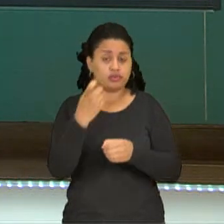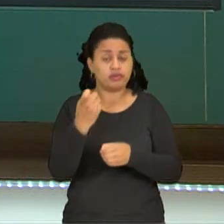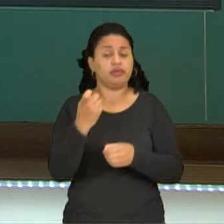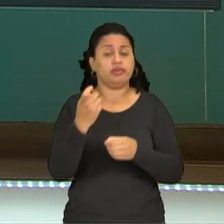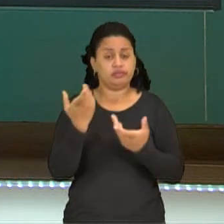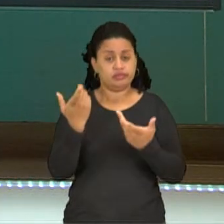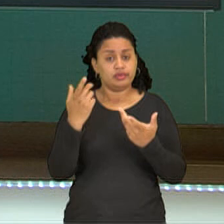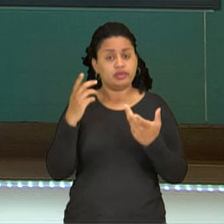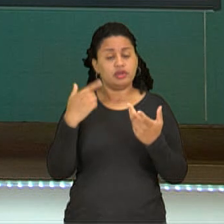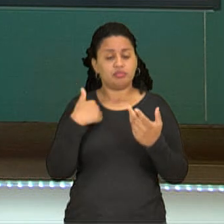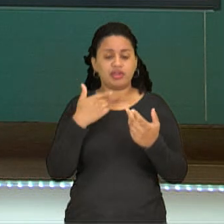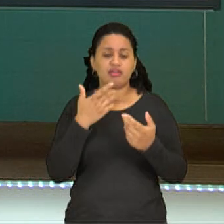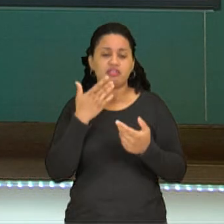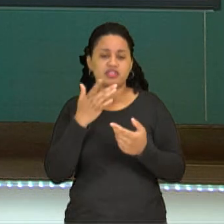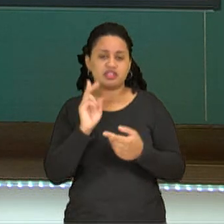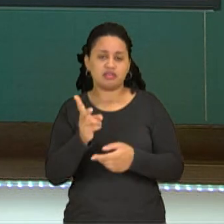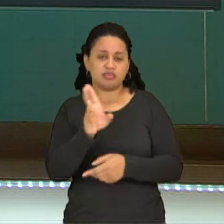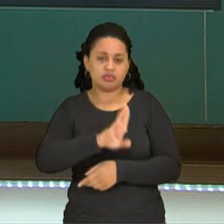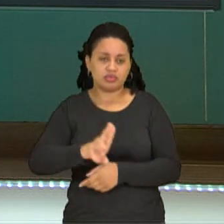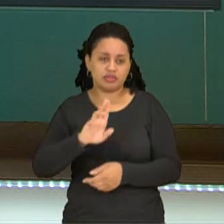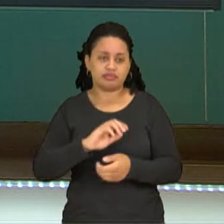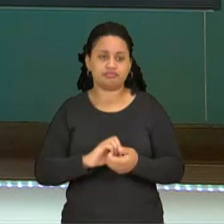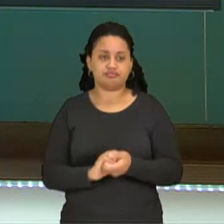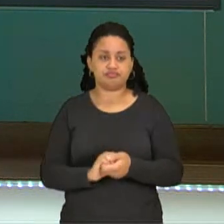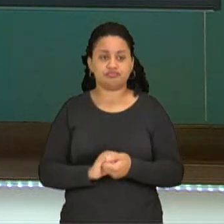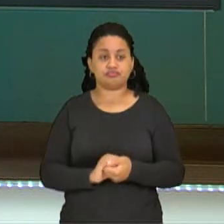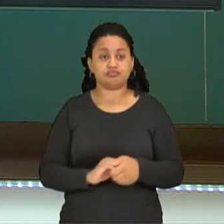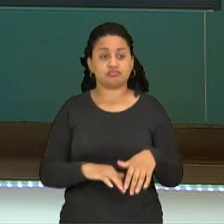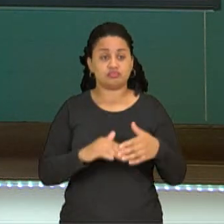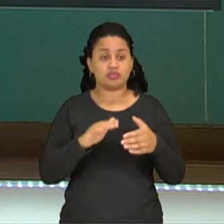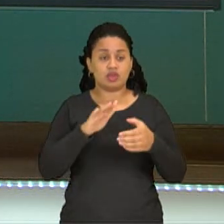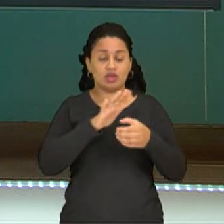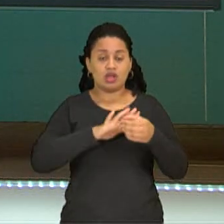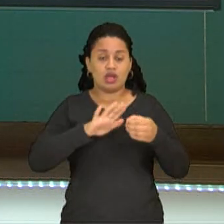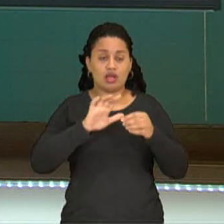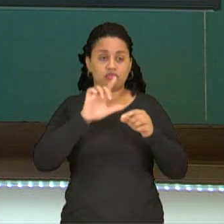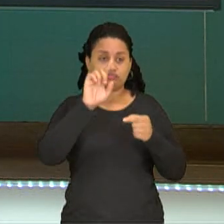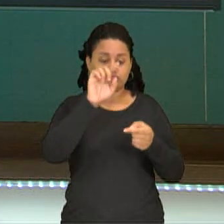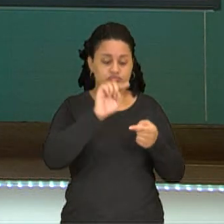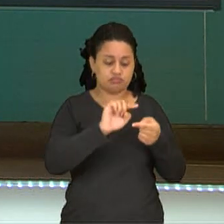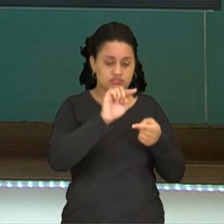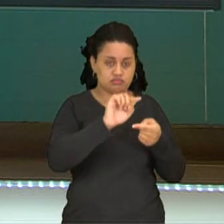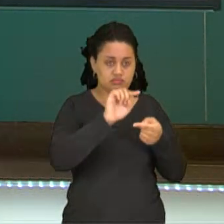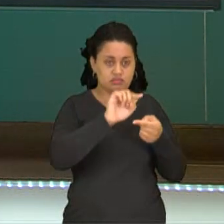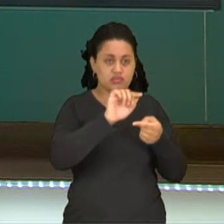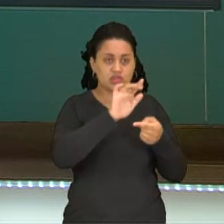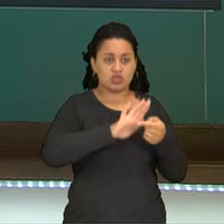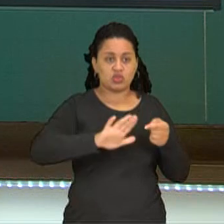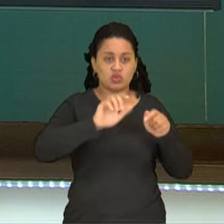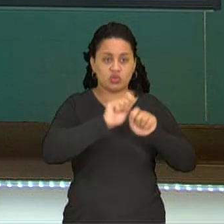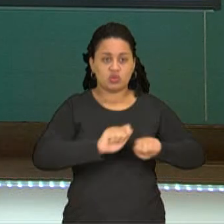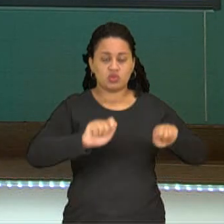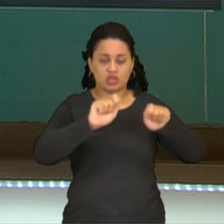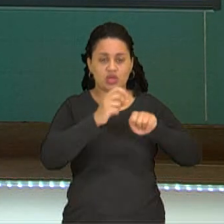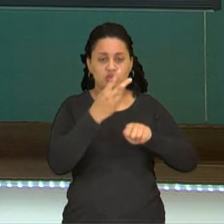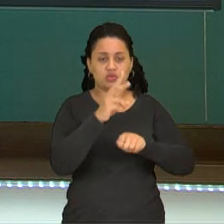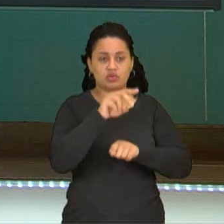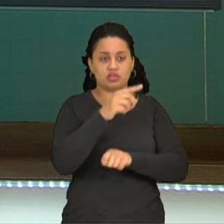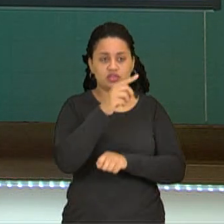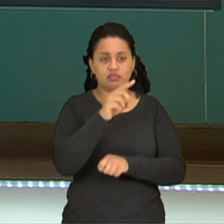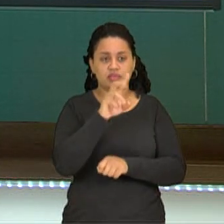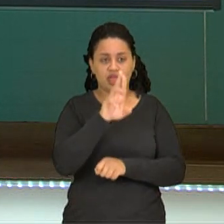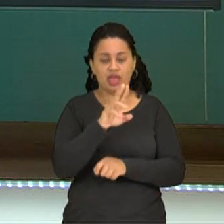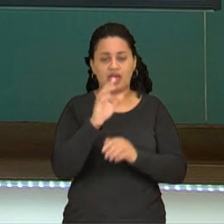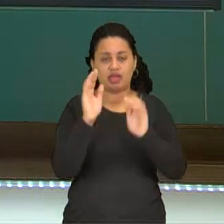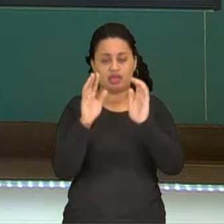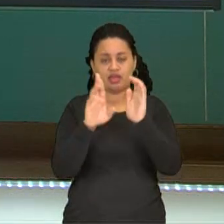muito interessante para a gente utilizar. Então vamos agora aos cálculos. A lata mais baixa, a área total, 2πr,